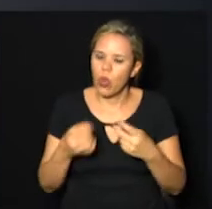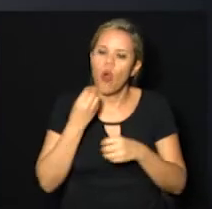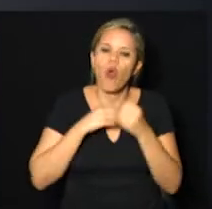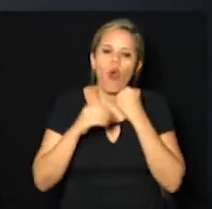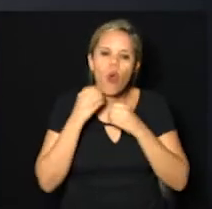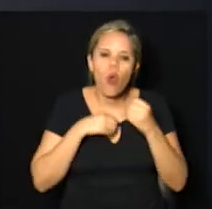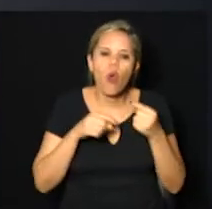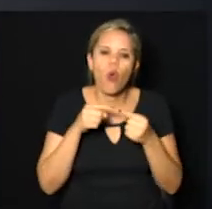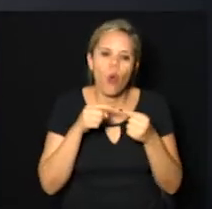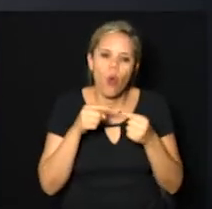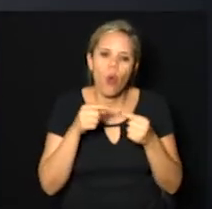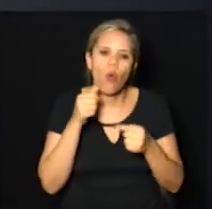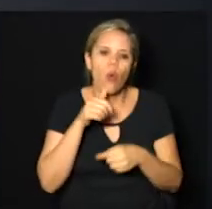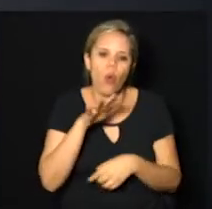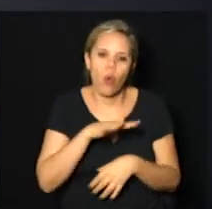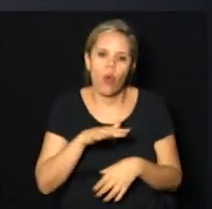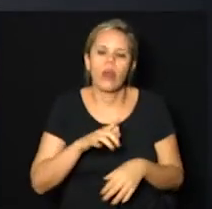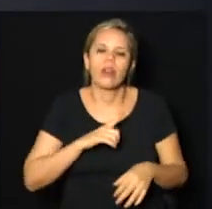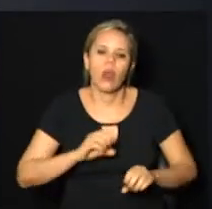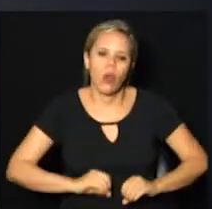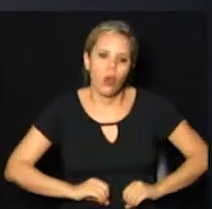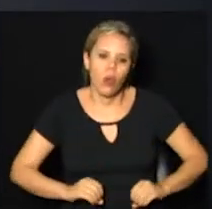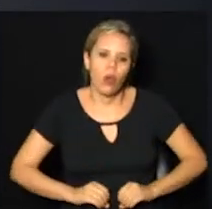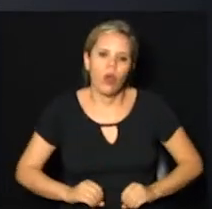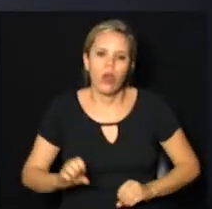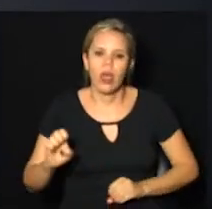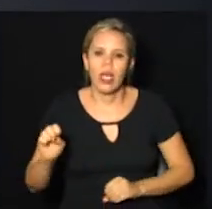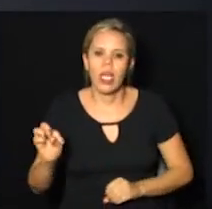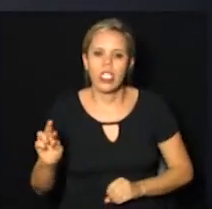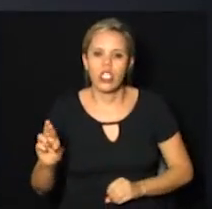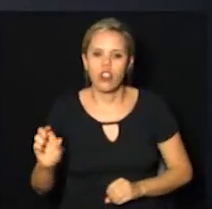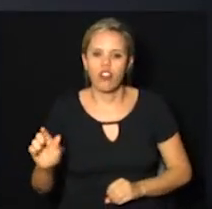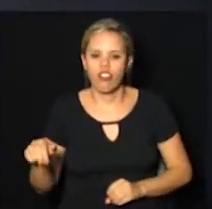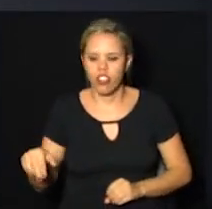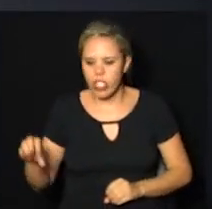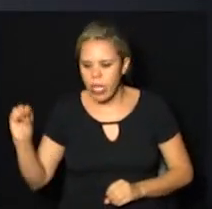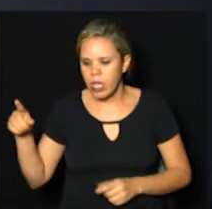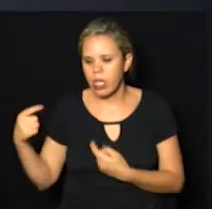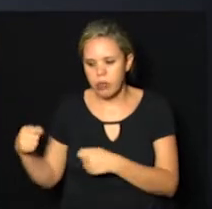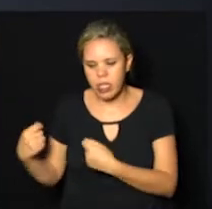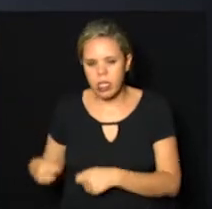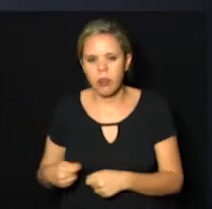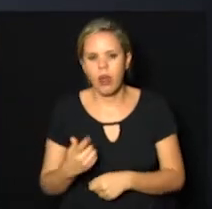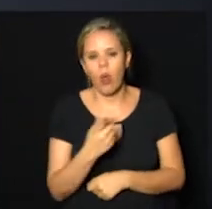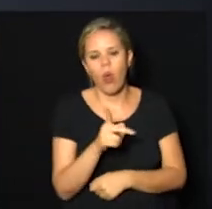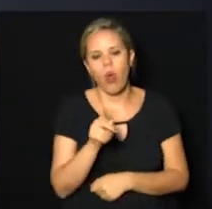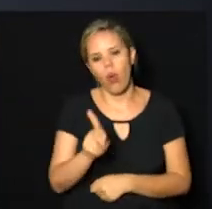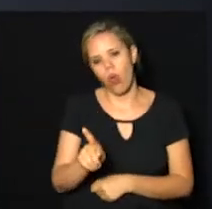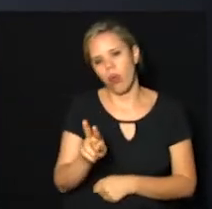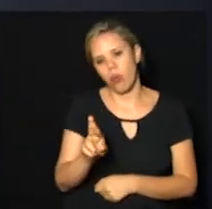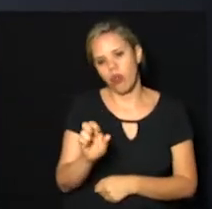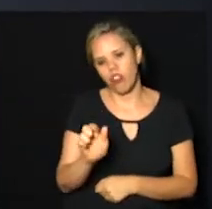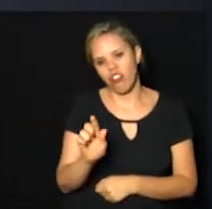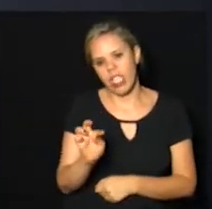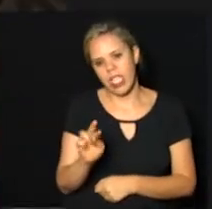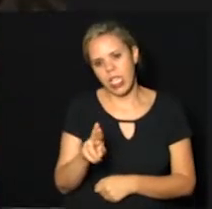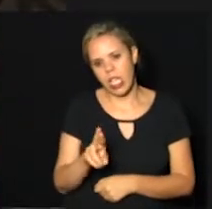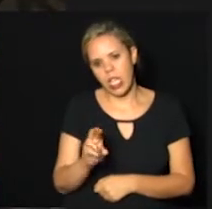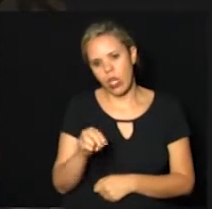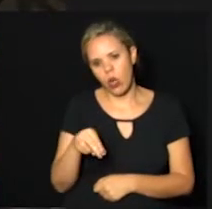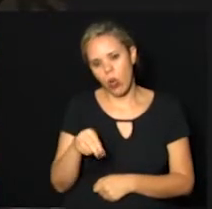terapia combinada para as mulheres com útero. O estrogênio, que é o que ela precisa, e a progesterona para proteger o